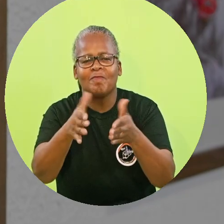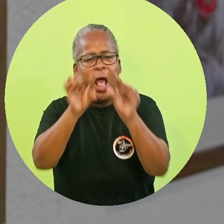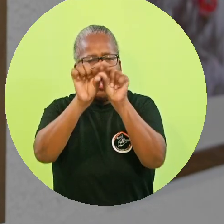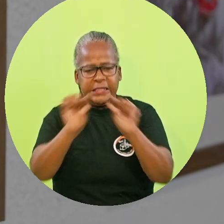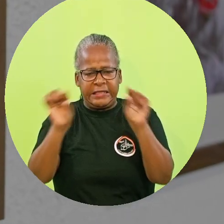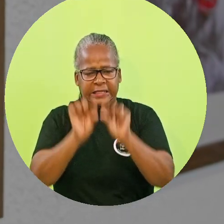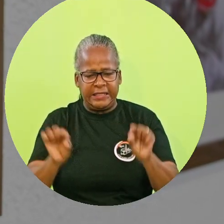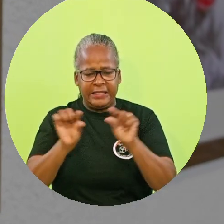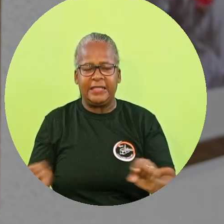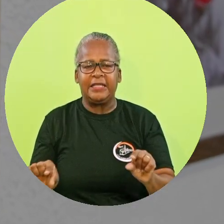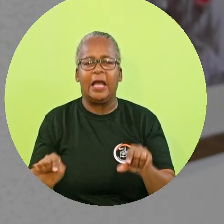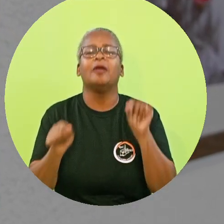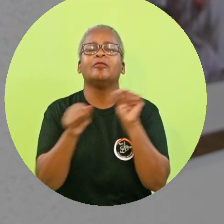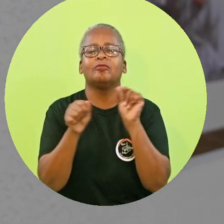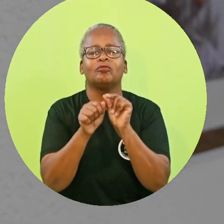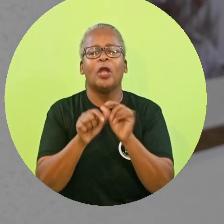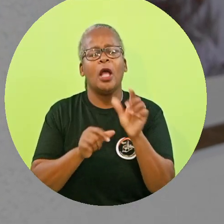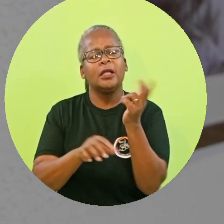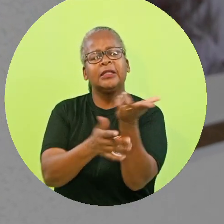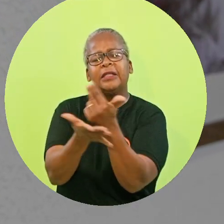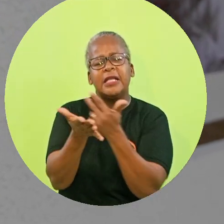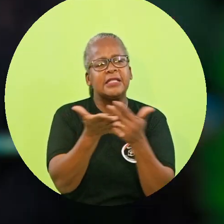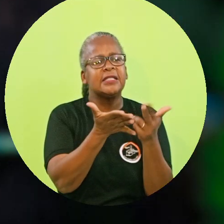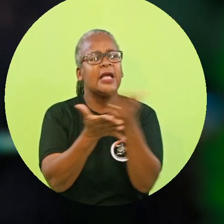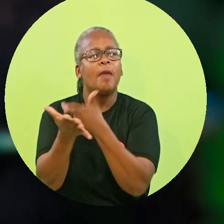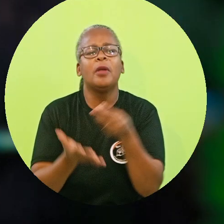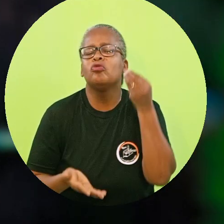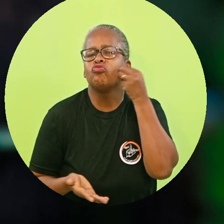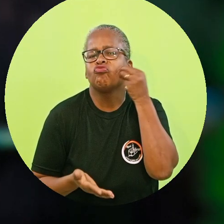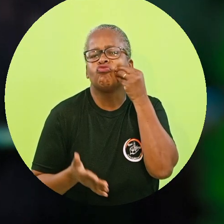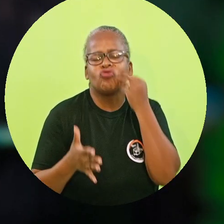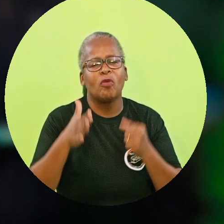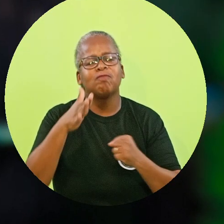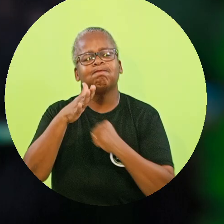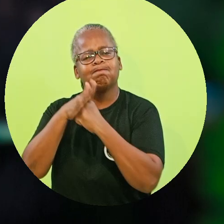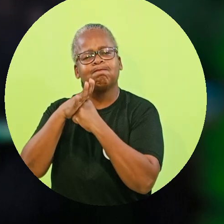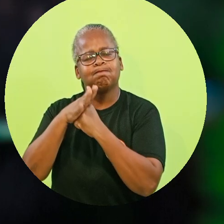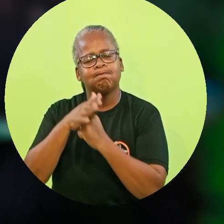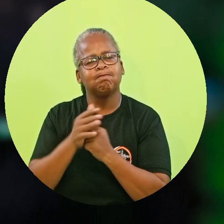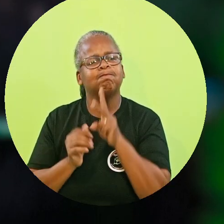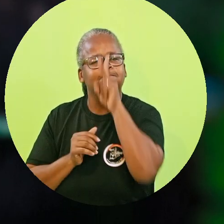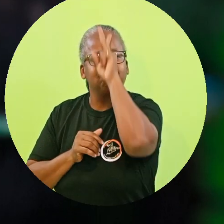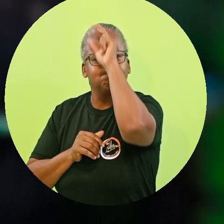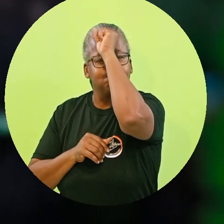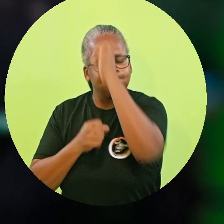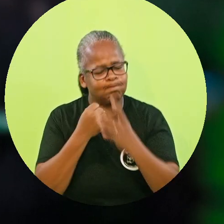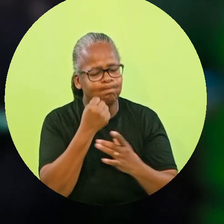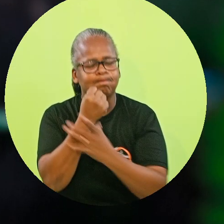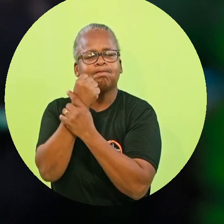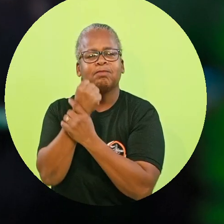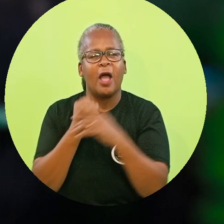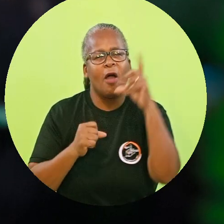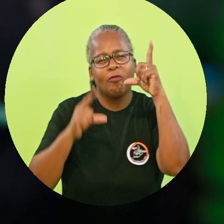espaço, mas performam nele, desenhando experimentações, resistência e impermanência. As fotografias funcionam